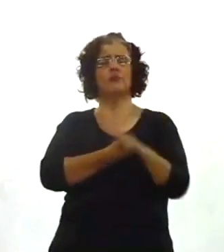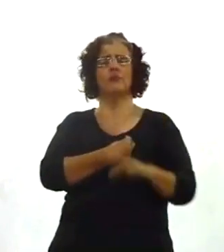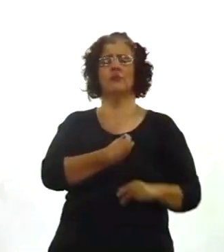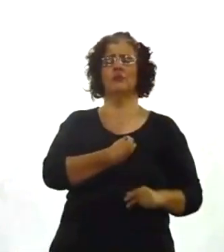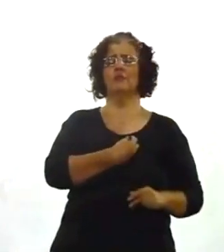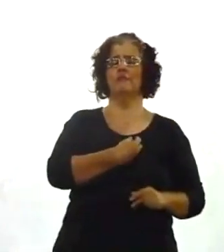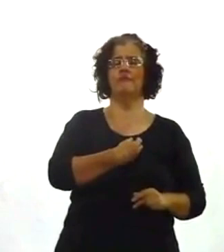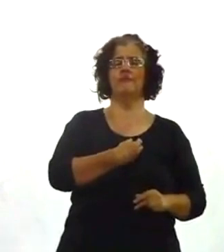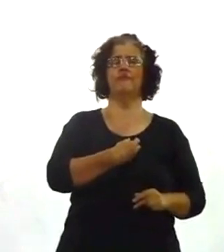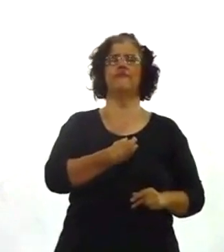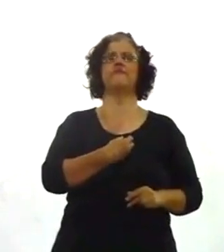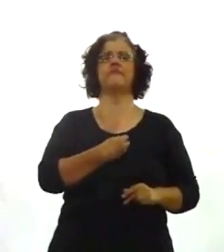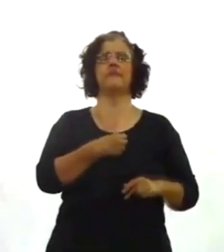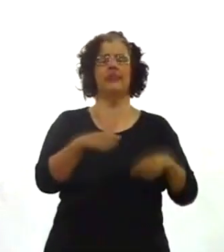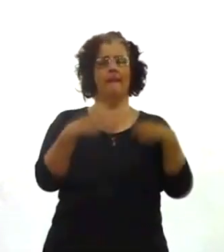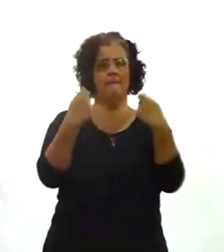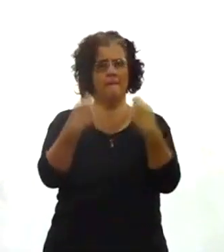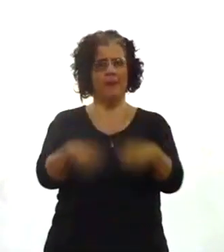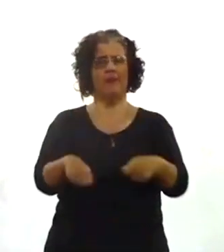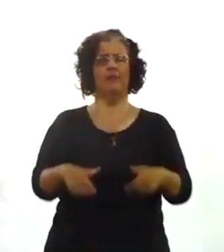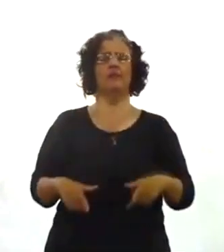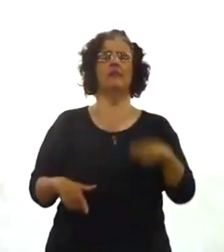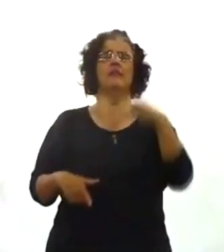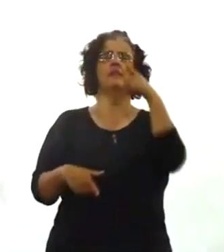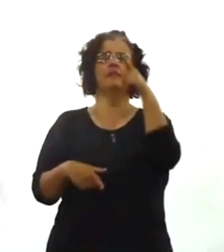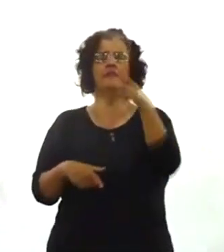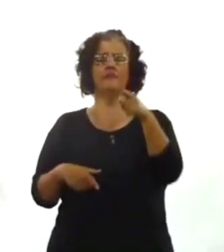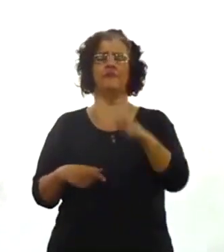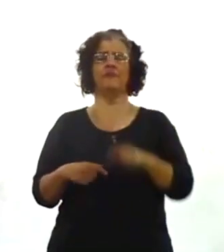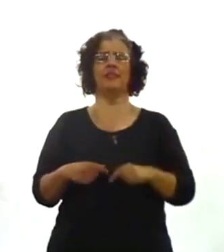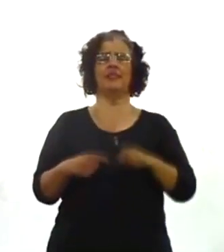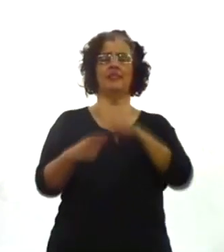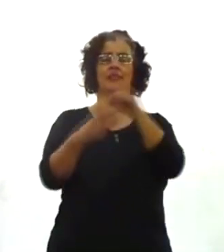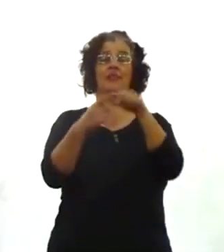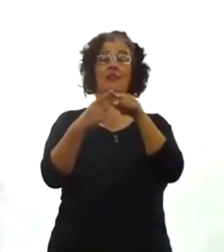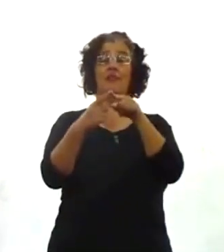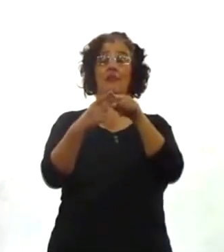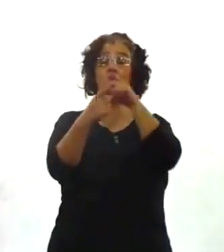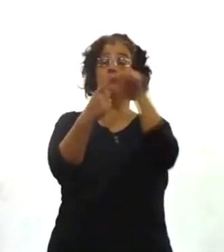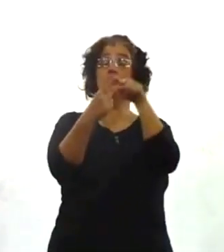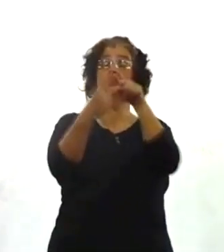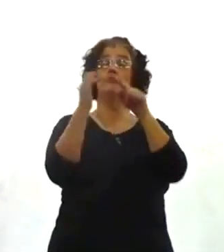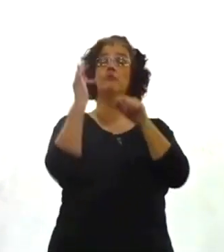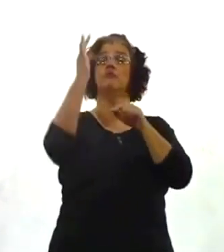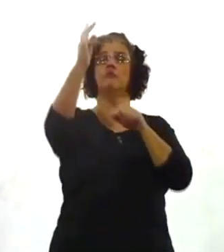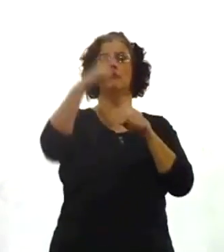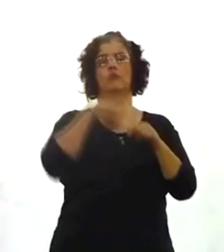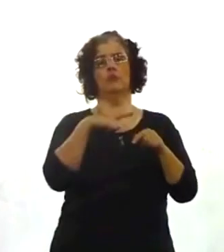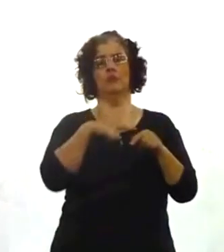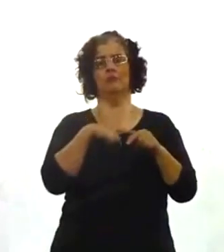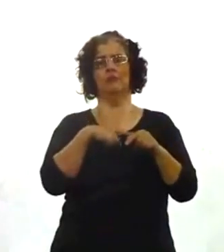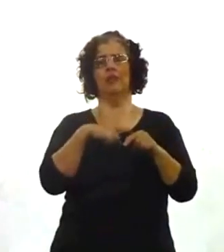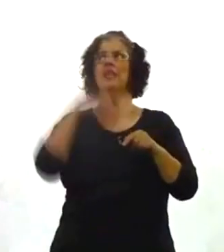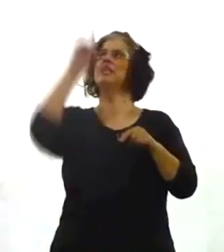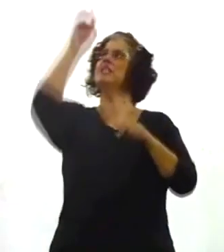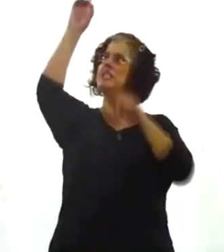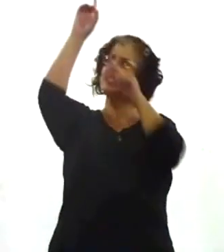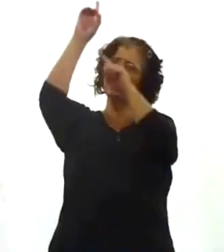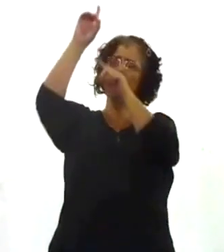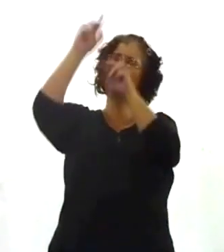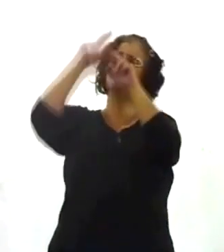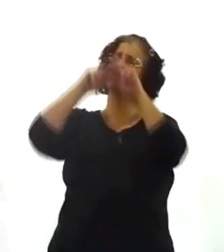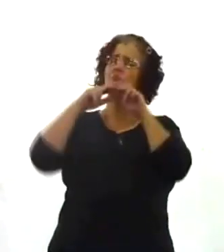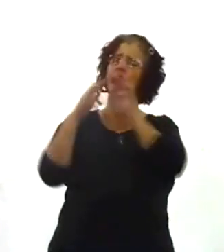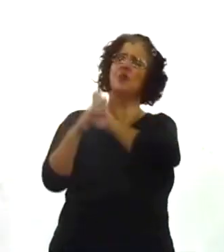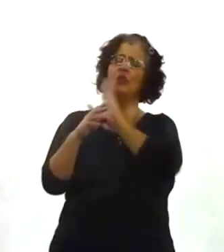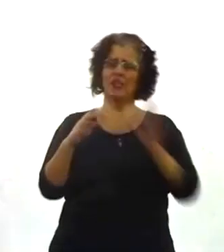viver, esse deve ser o objetivo a ser alcançado, que Deus e Cristo sejam glorificados na